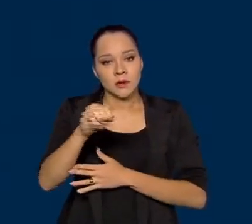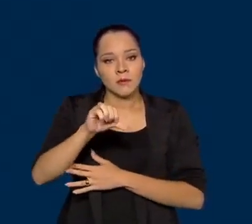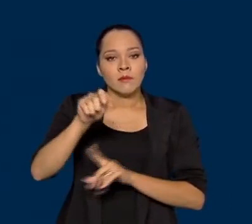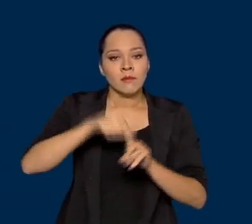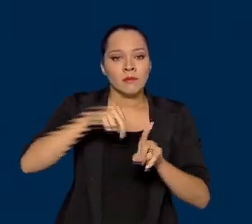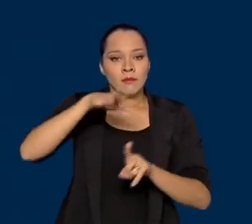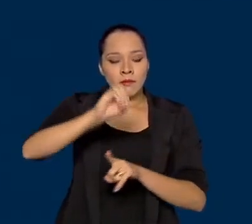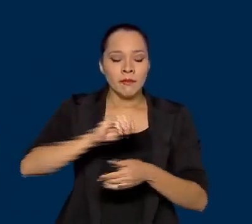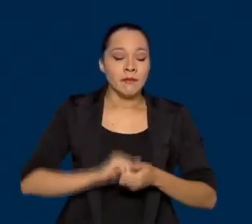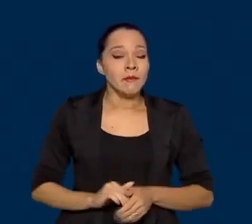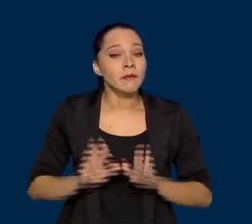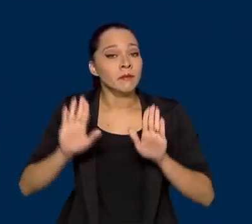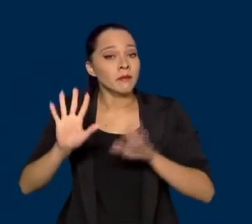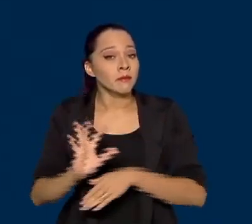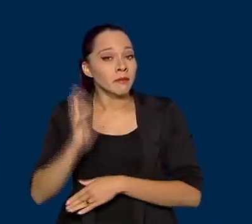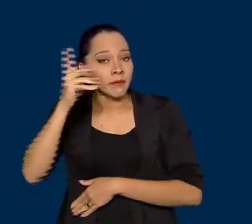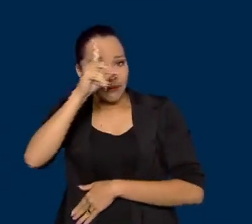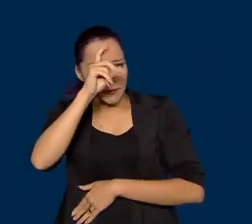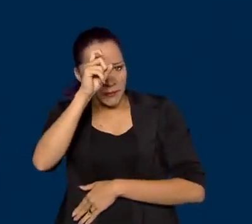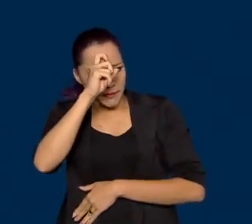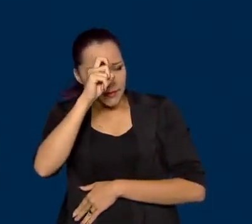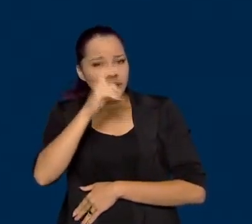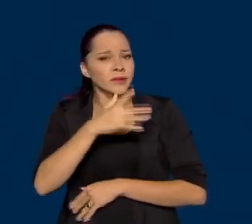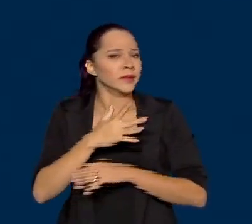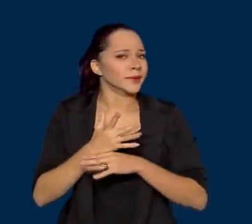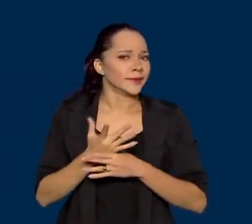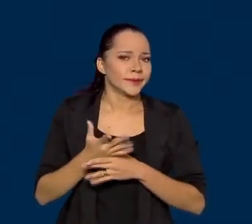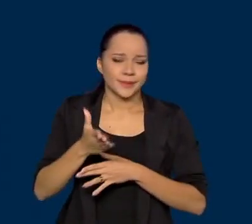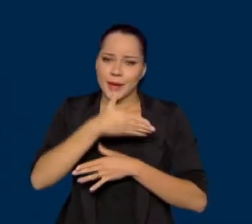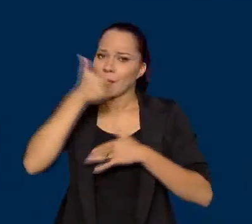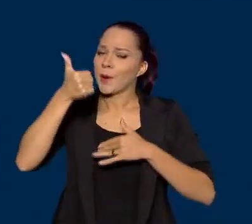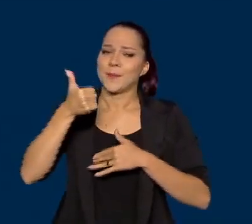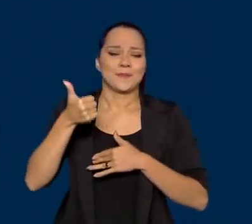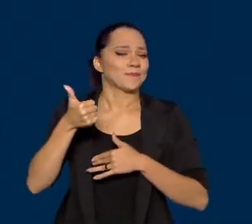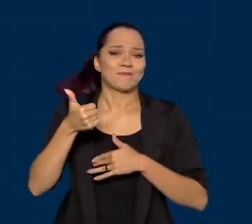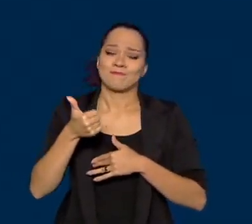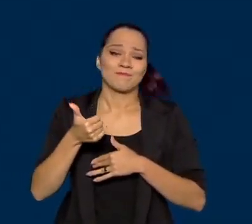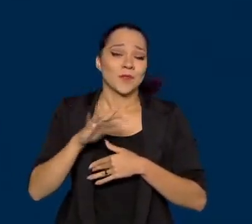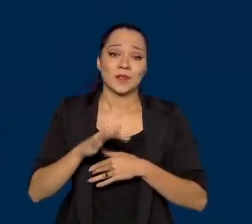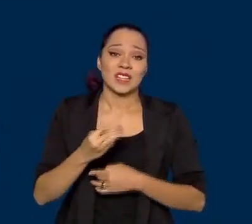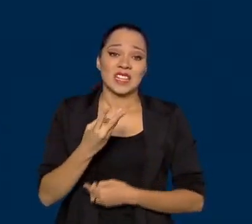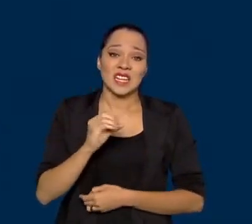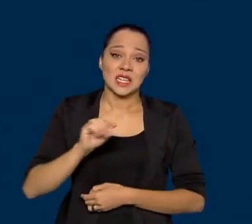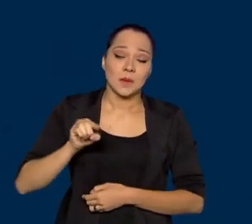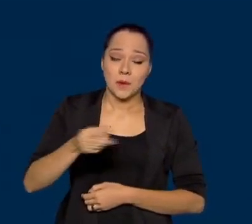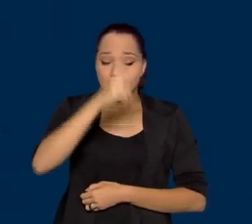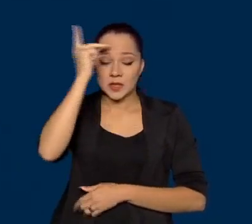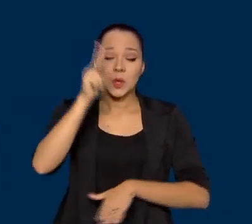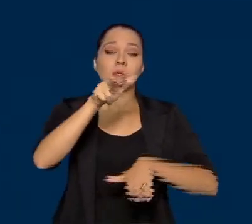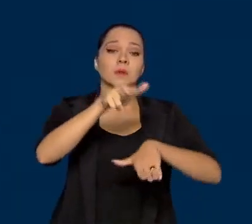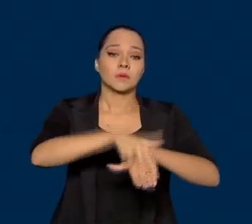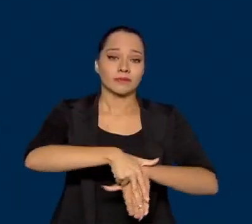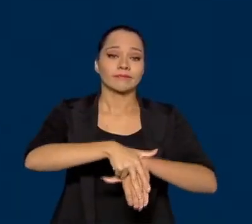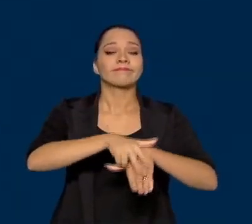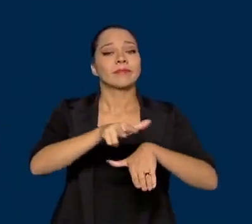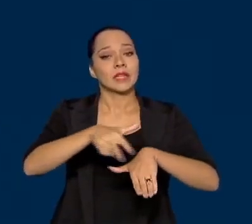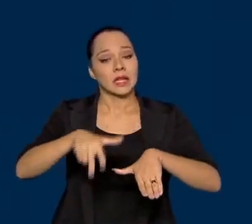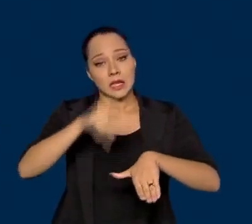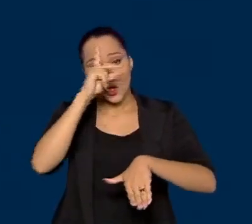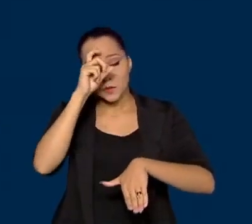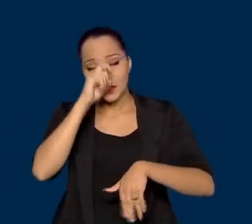maio. Mas a situação nos hospitais está longe de ser otimista, com quase 30 mil pessoas internadas, mais